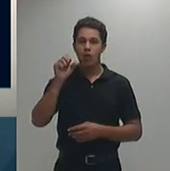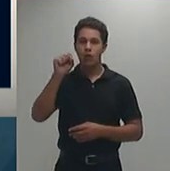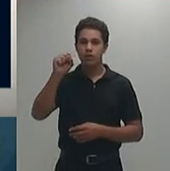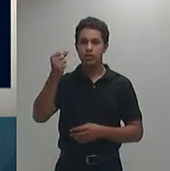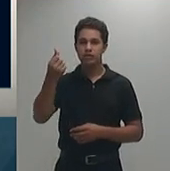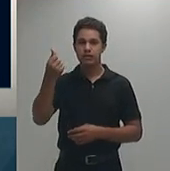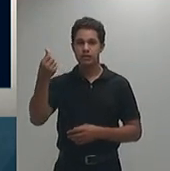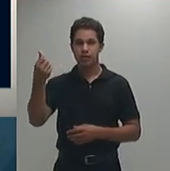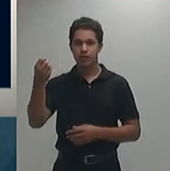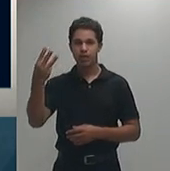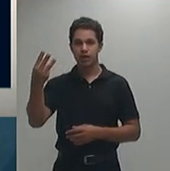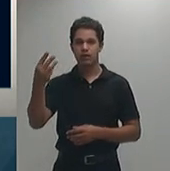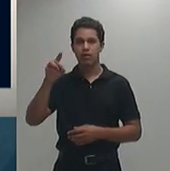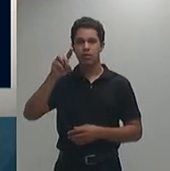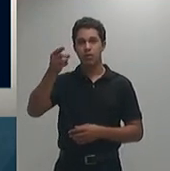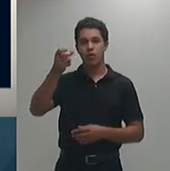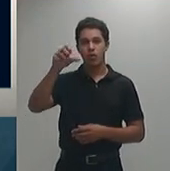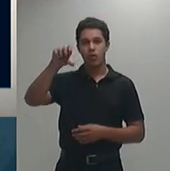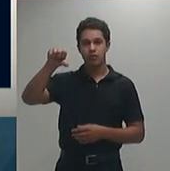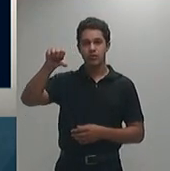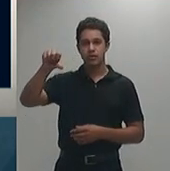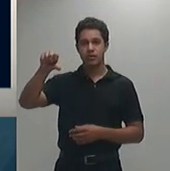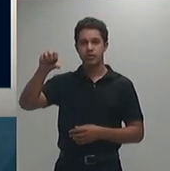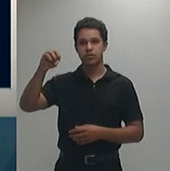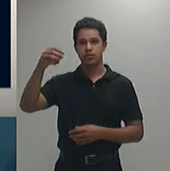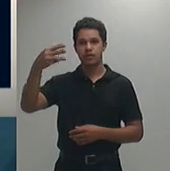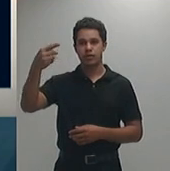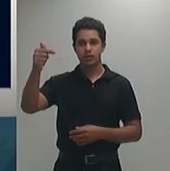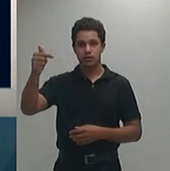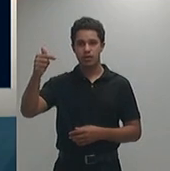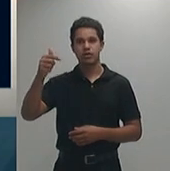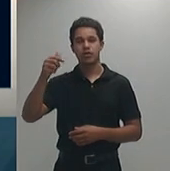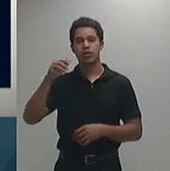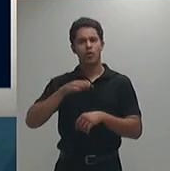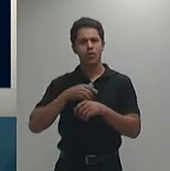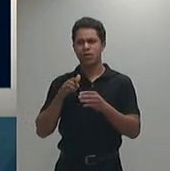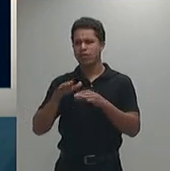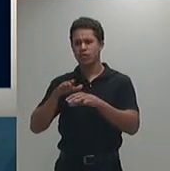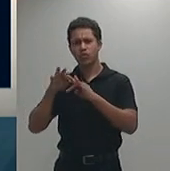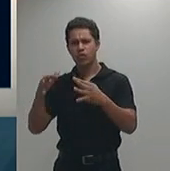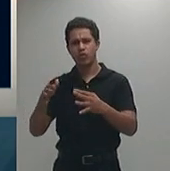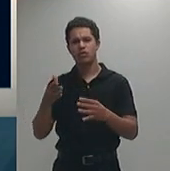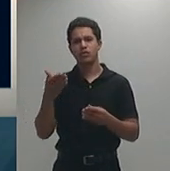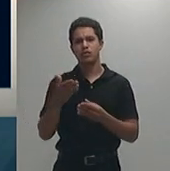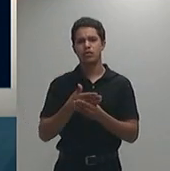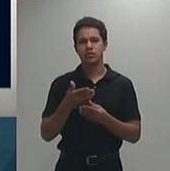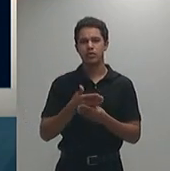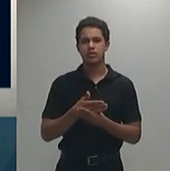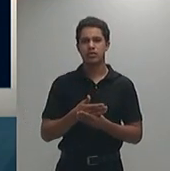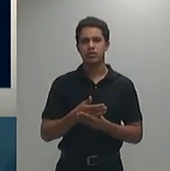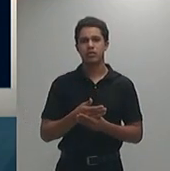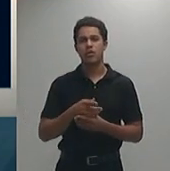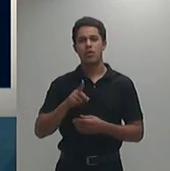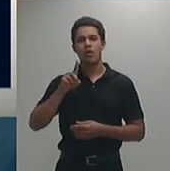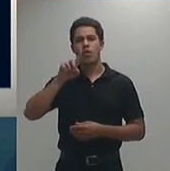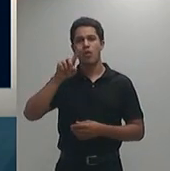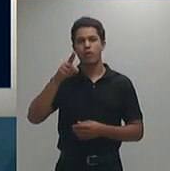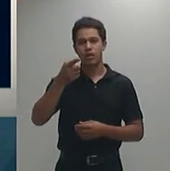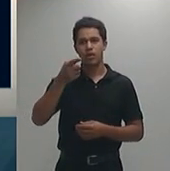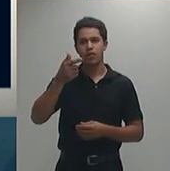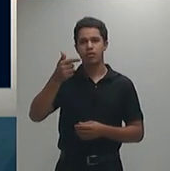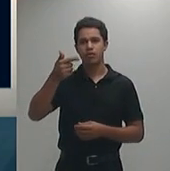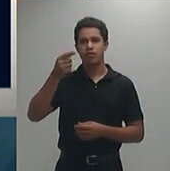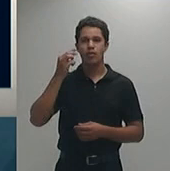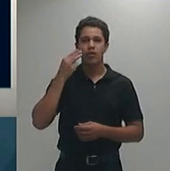1937 vão chamar todos né 1 Milhão a família 872